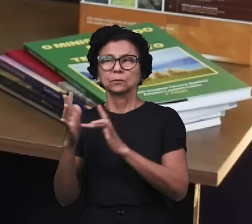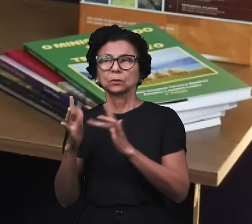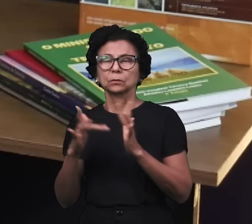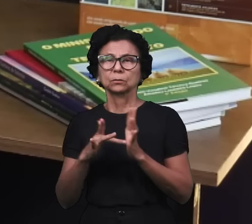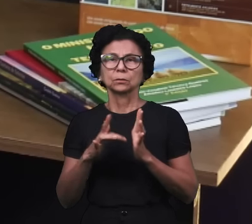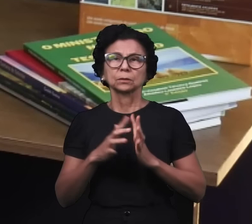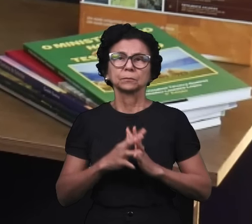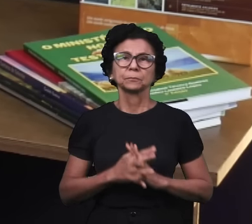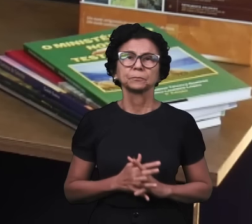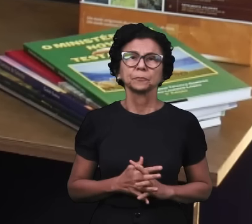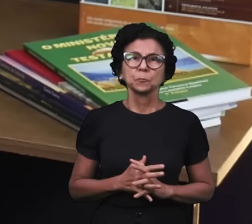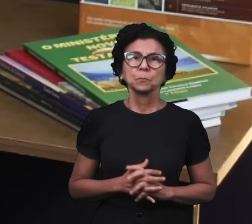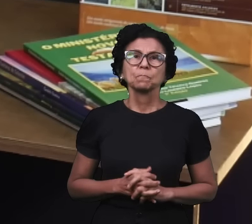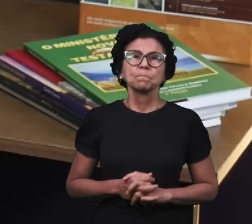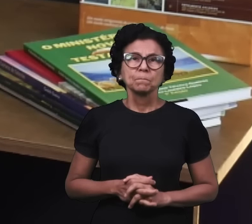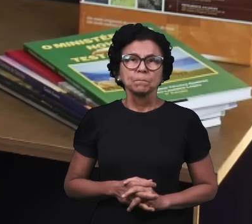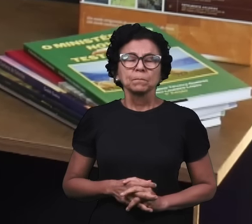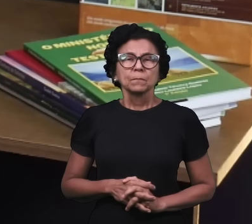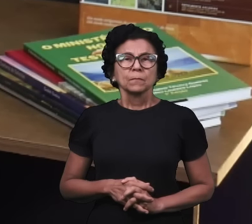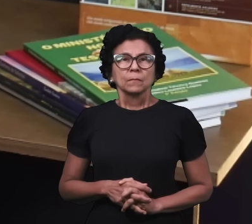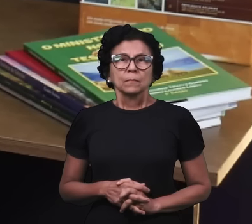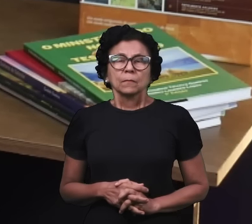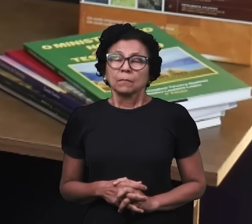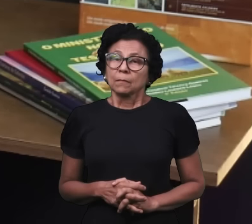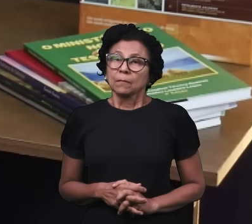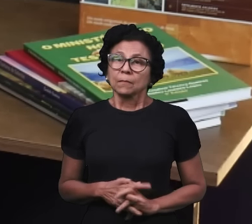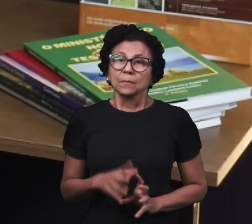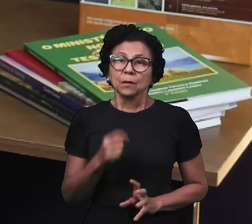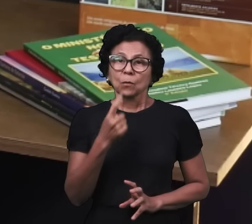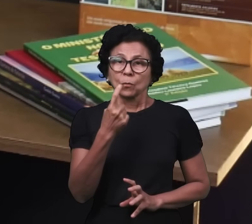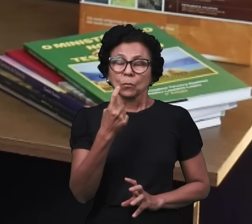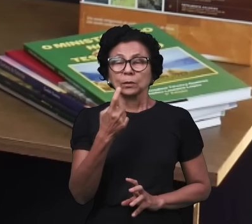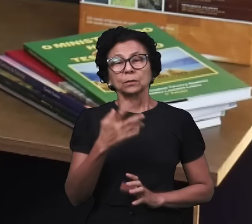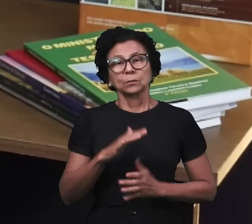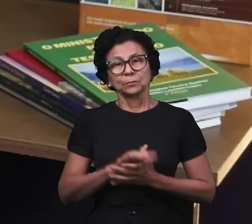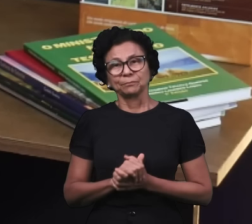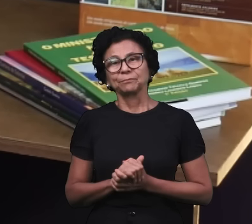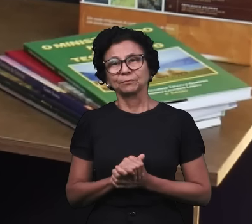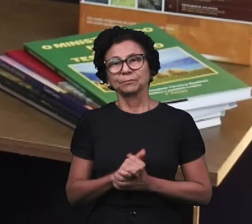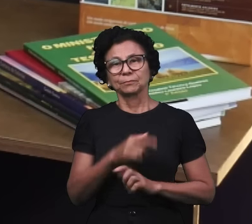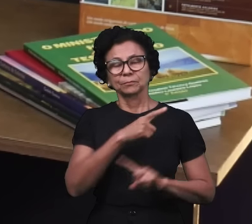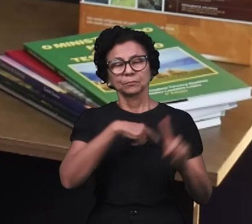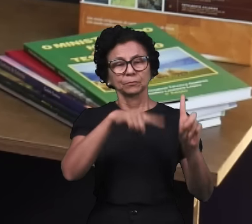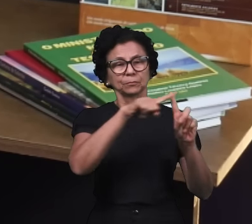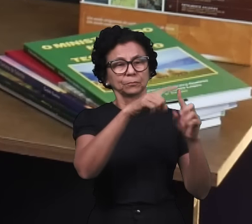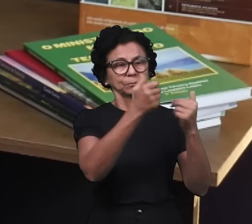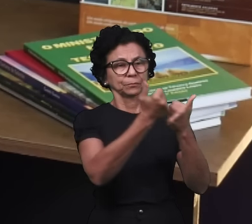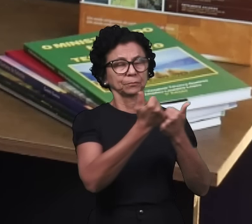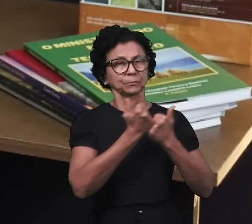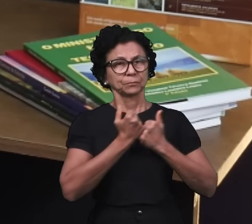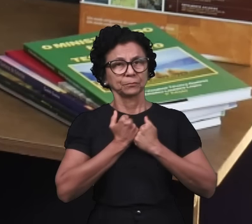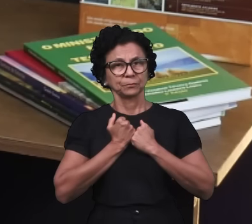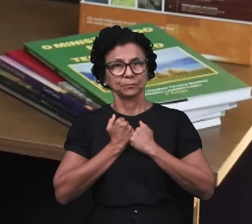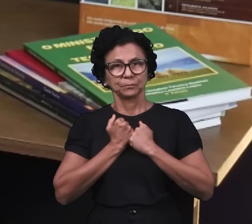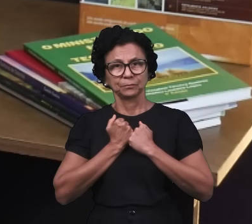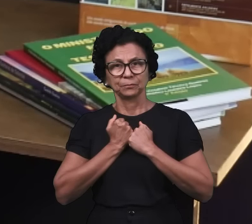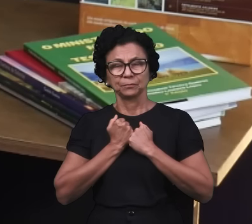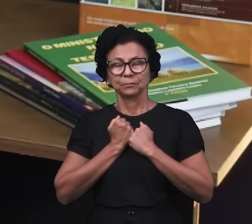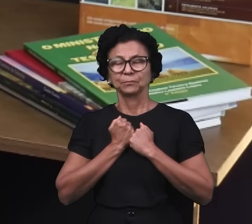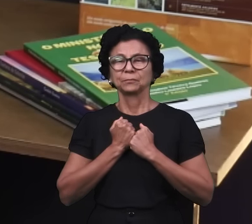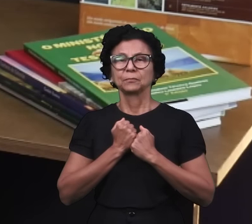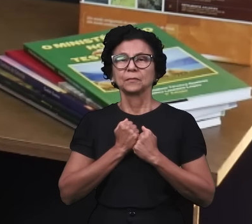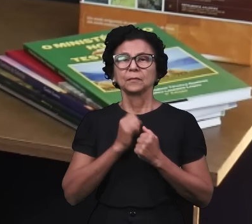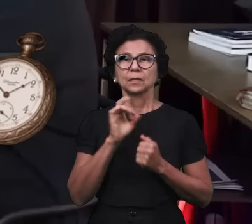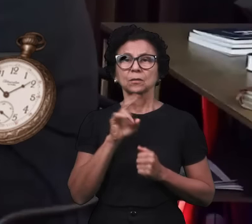único sacrifício, né? Um único Salvador, um único mediador entre Deus e os homens. Interessante que há um